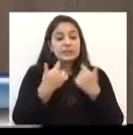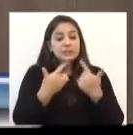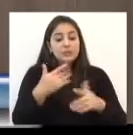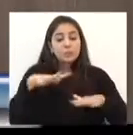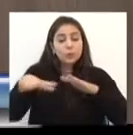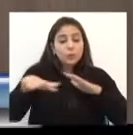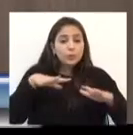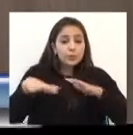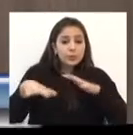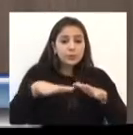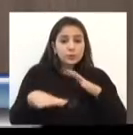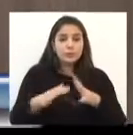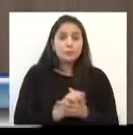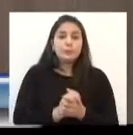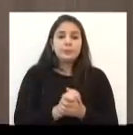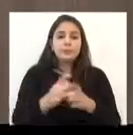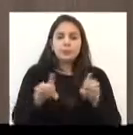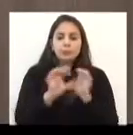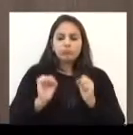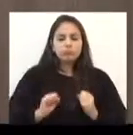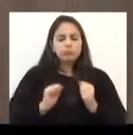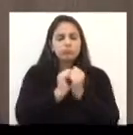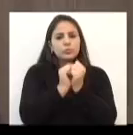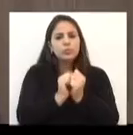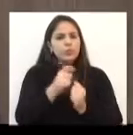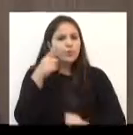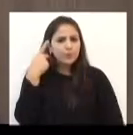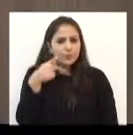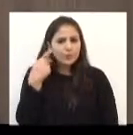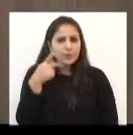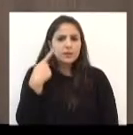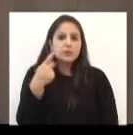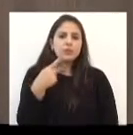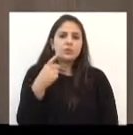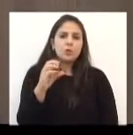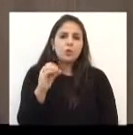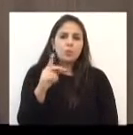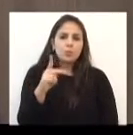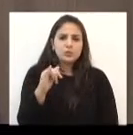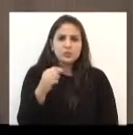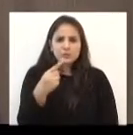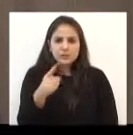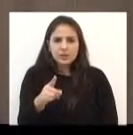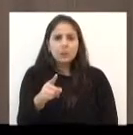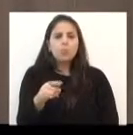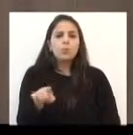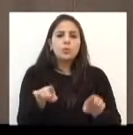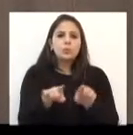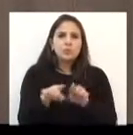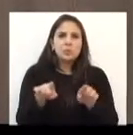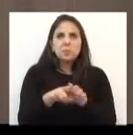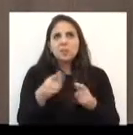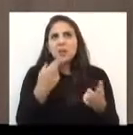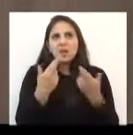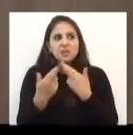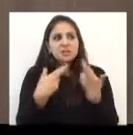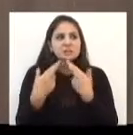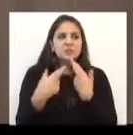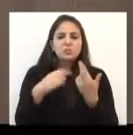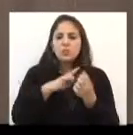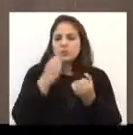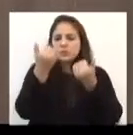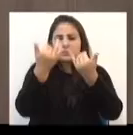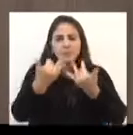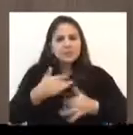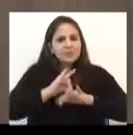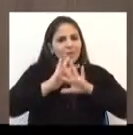movimentos unidos, os vereadores unidos da oposição, no sentido de dar um